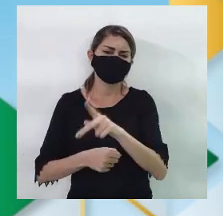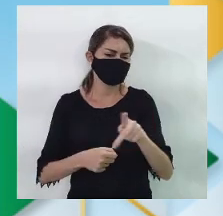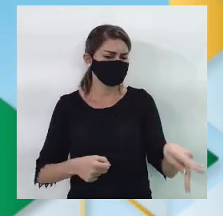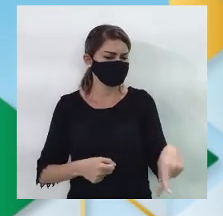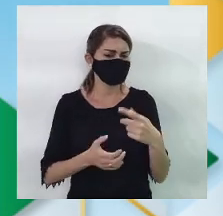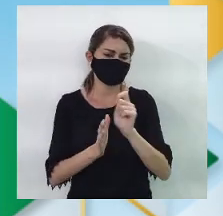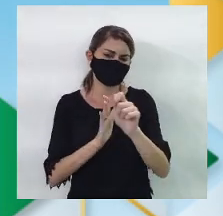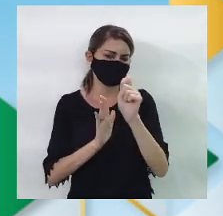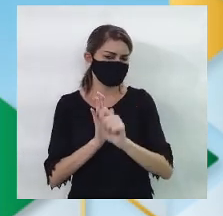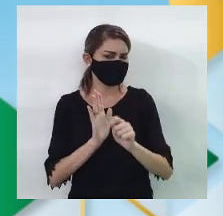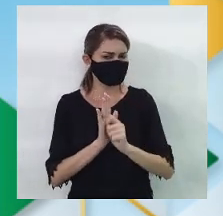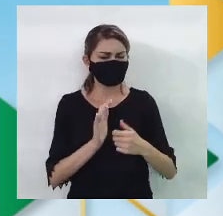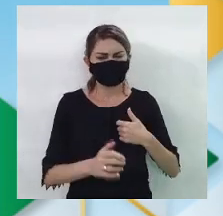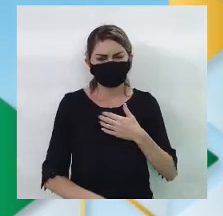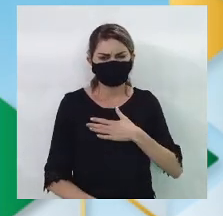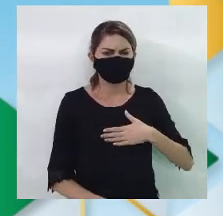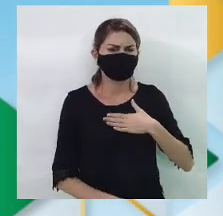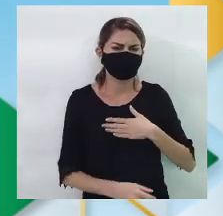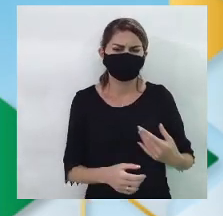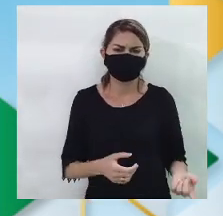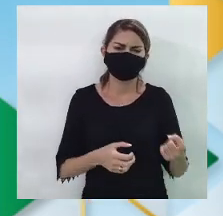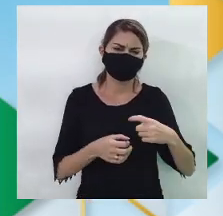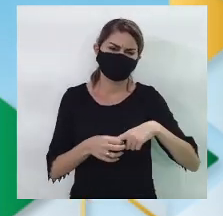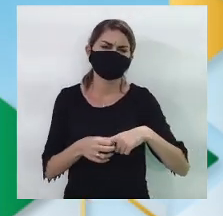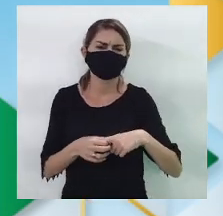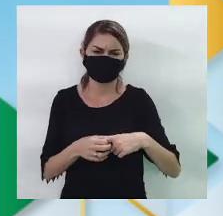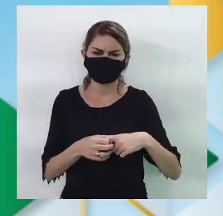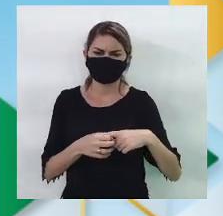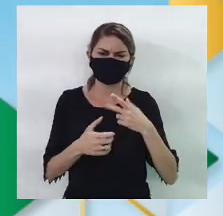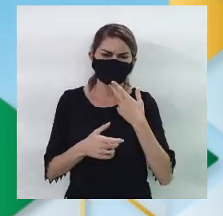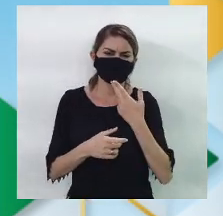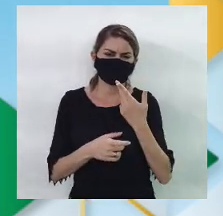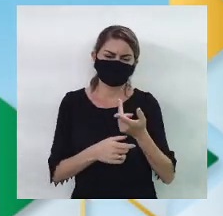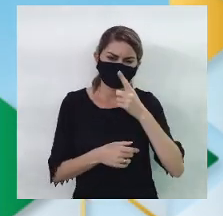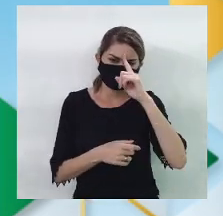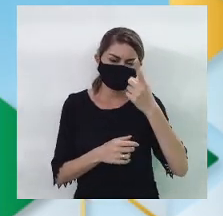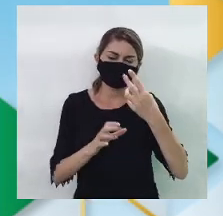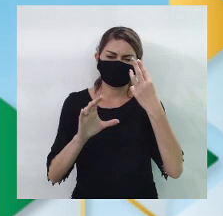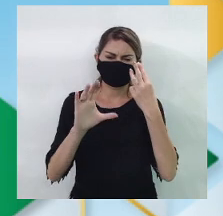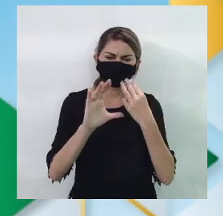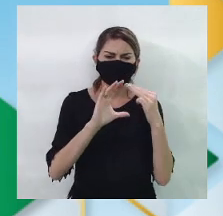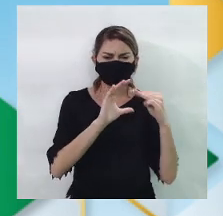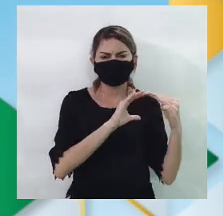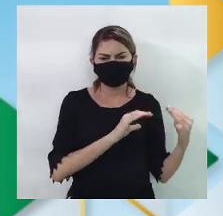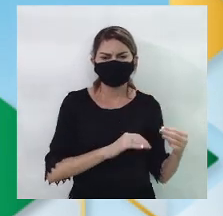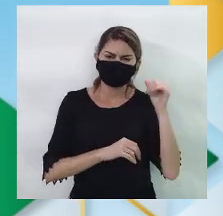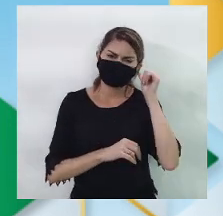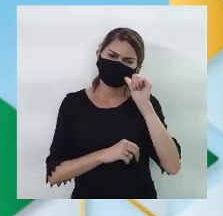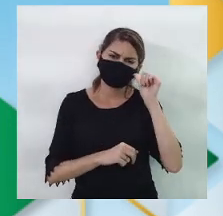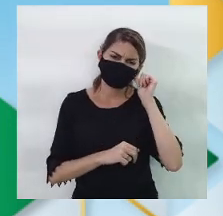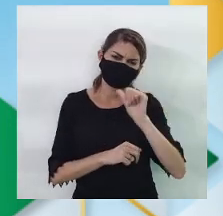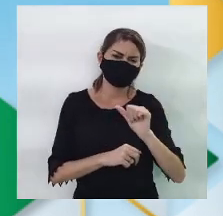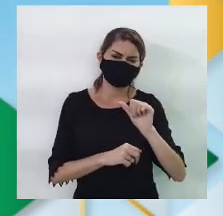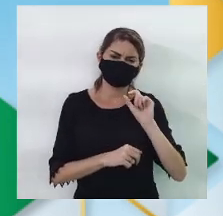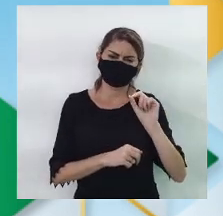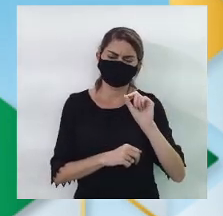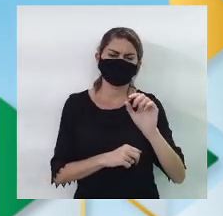que escreve. Eu gostaria de voltar a essa parte, quando ela diz aqui, mandam mensagens, sobretudo mulheres, que